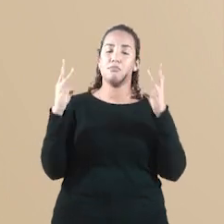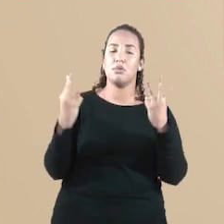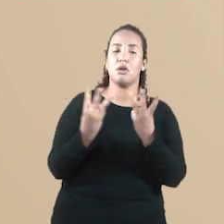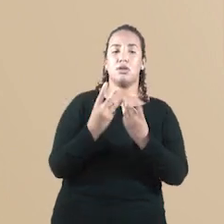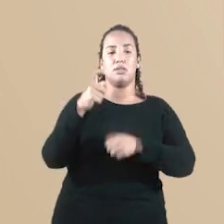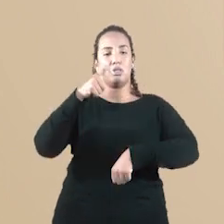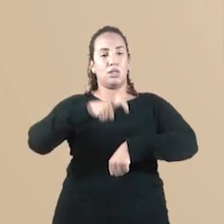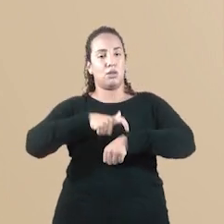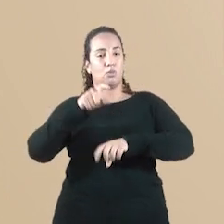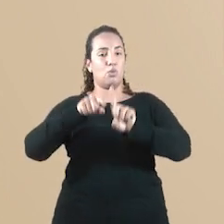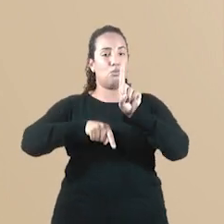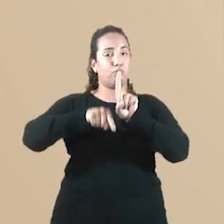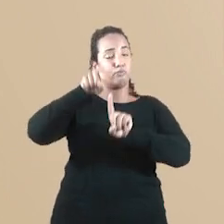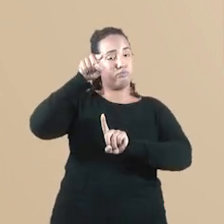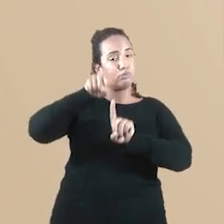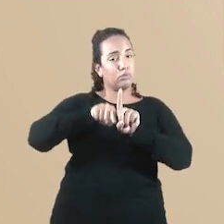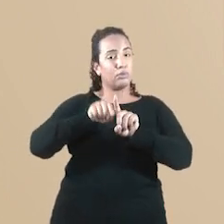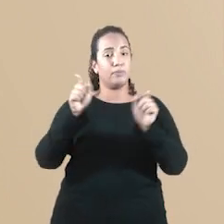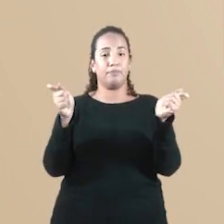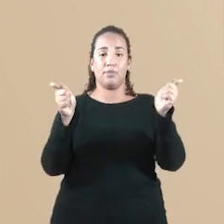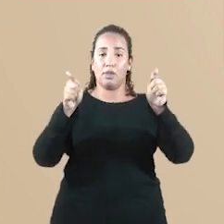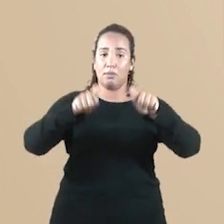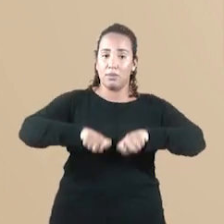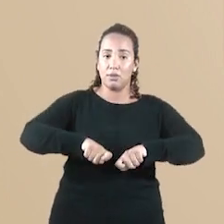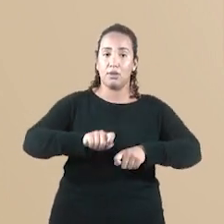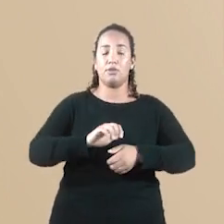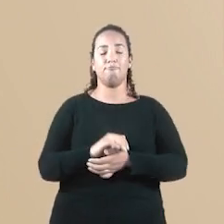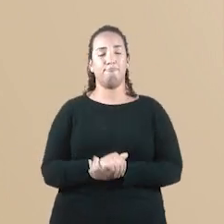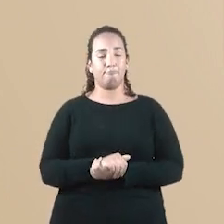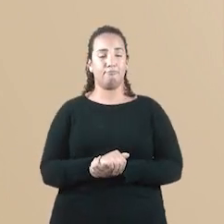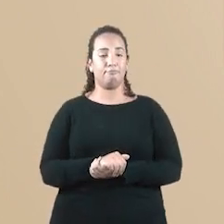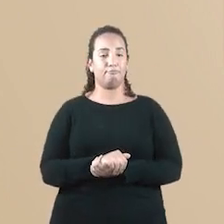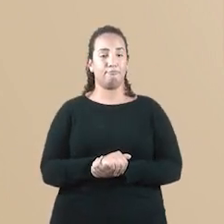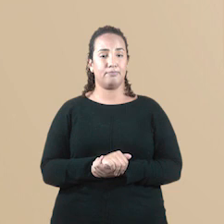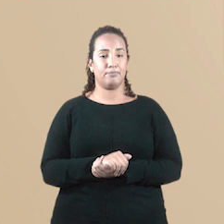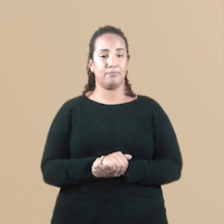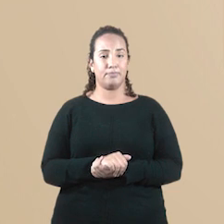área, massa, tempo, temperatura e capacidade,